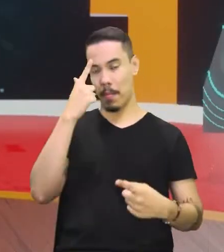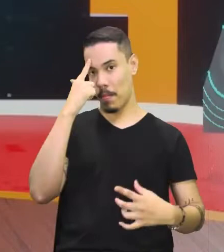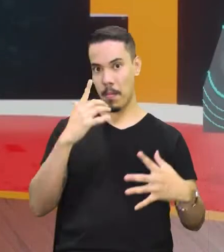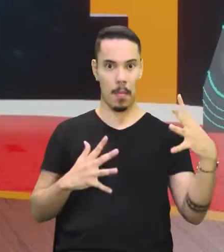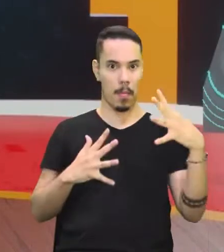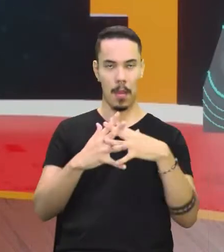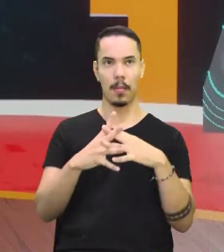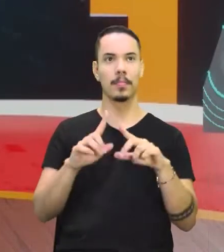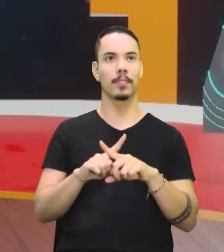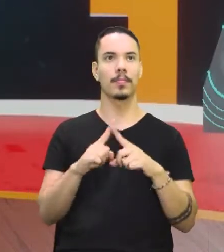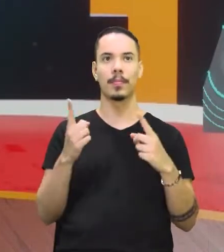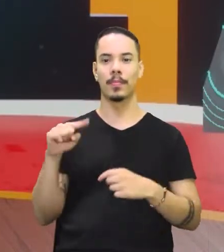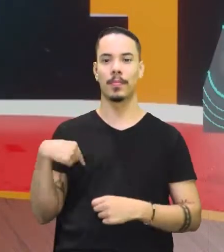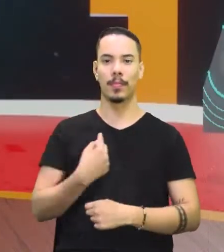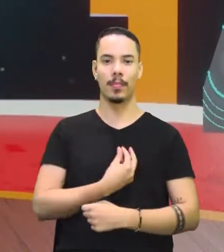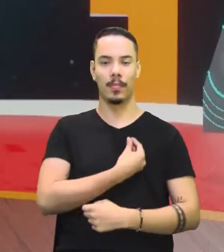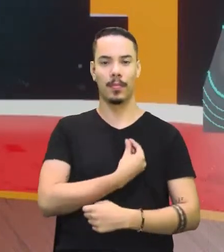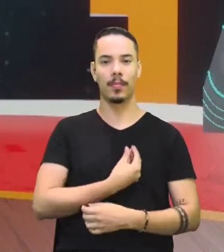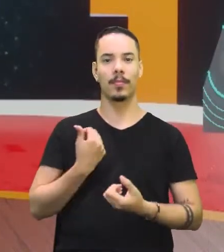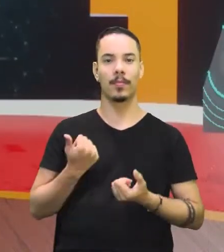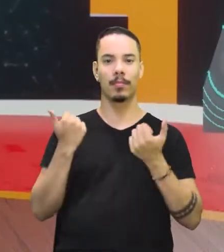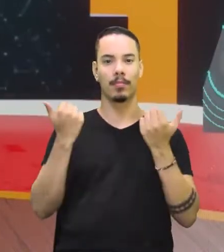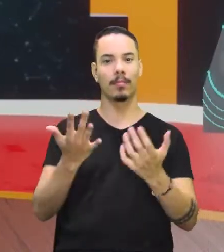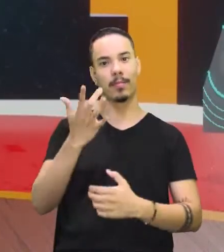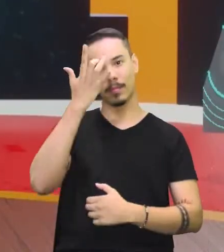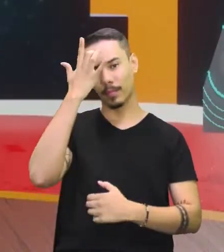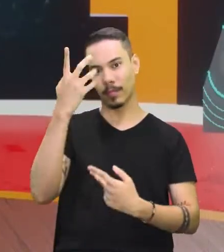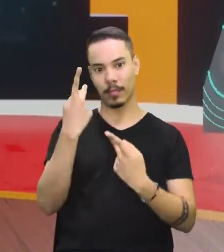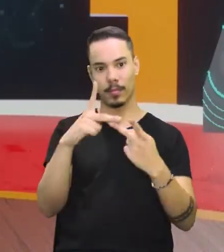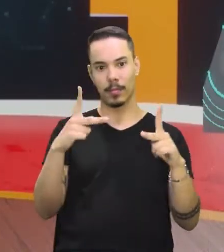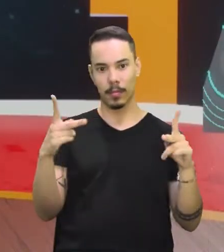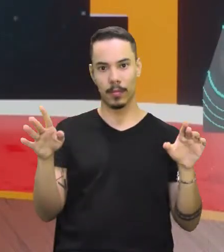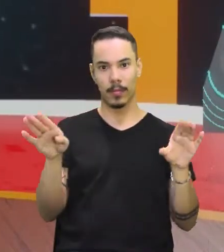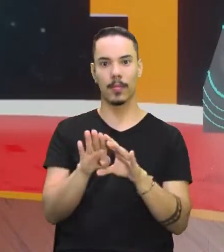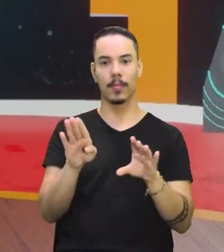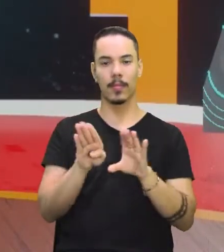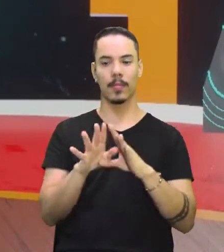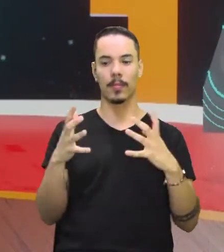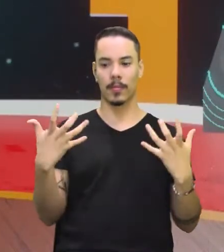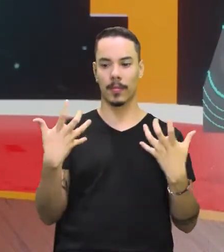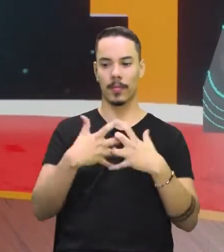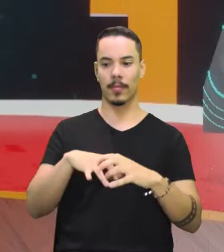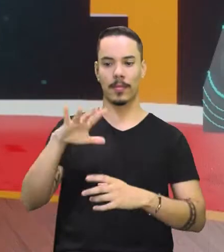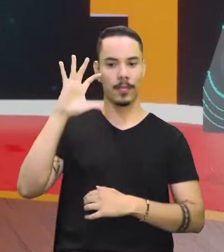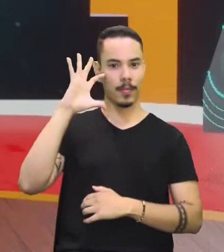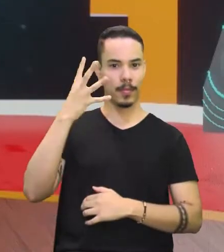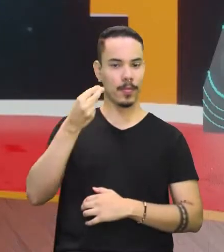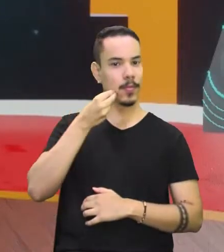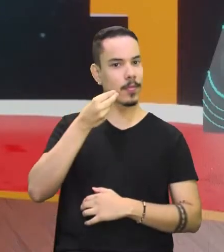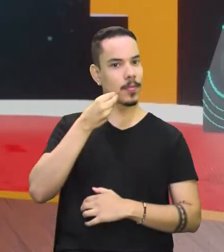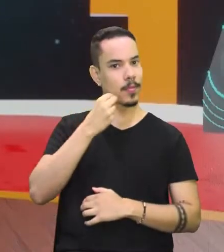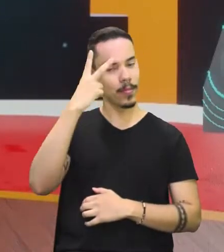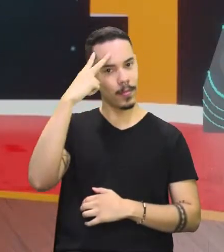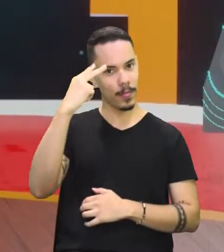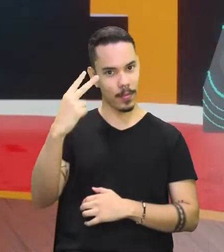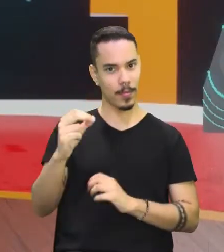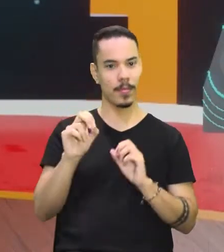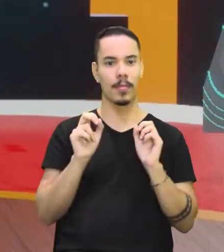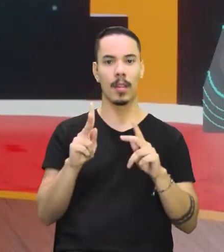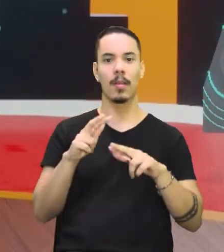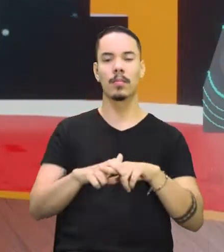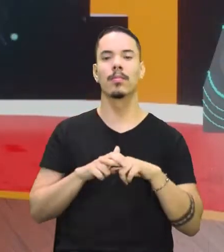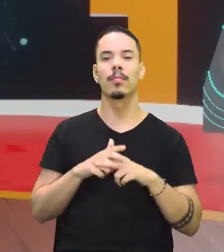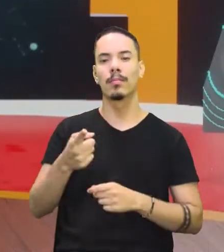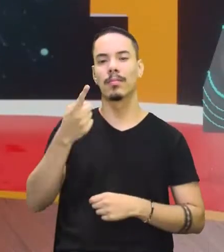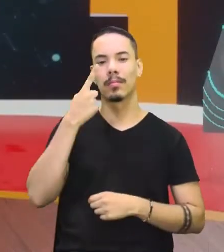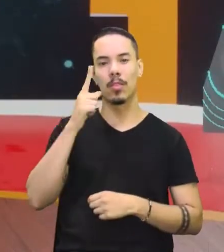gente está aqui para isso, para facilitar a vida de vocês e arrumar mecanismos de resolver as coisas de uma maneira mais tranquila. Então, vamos ver